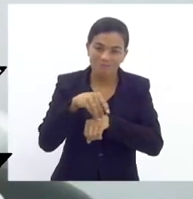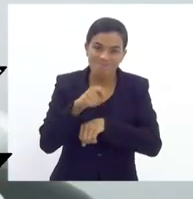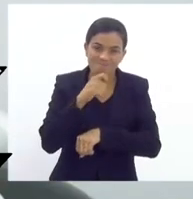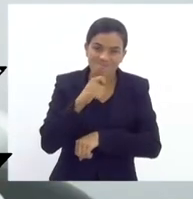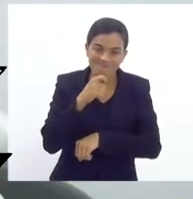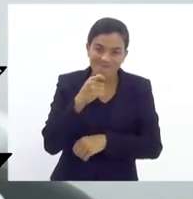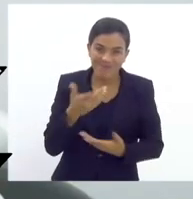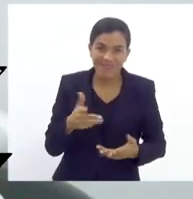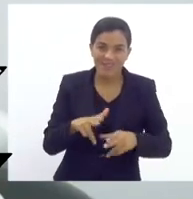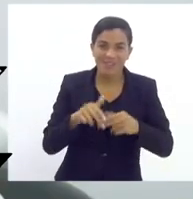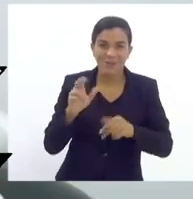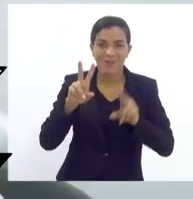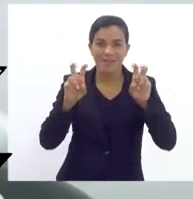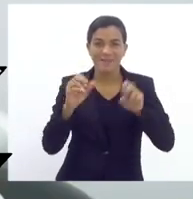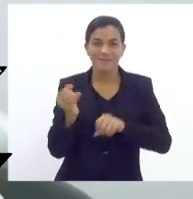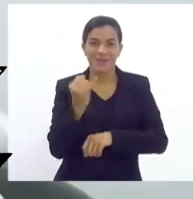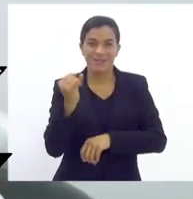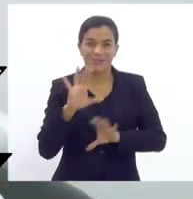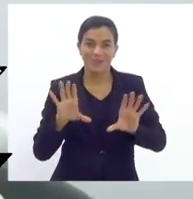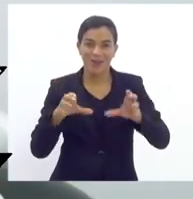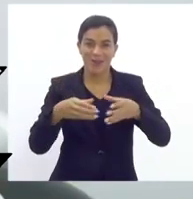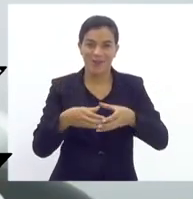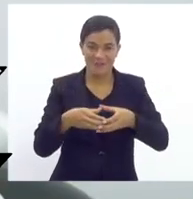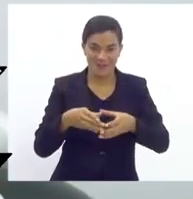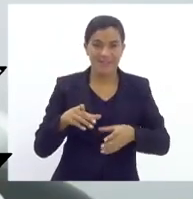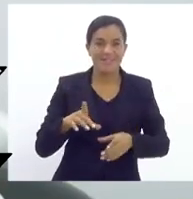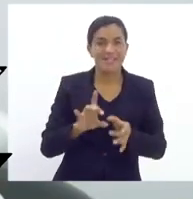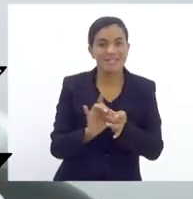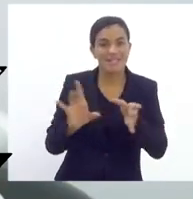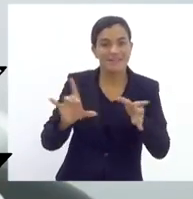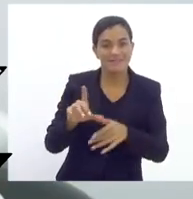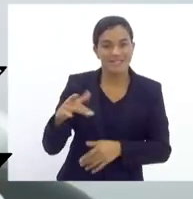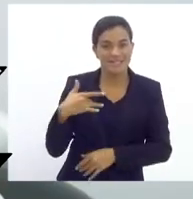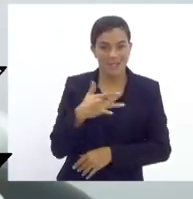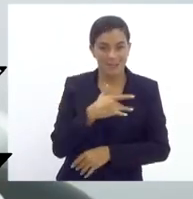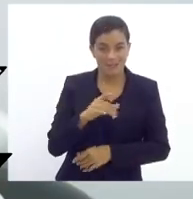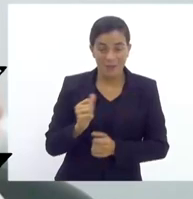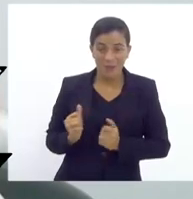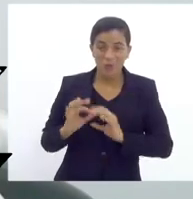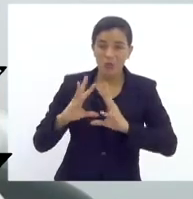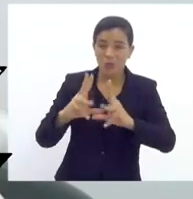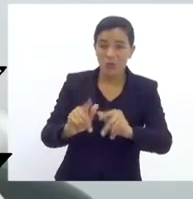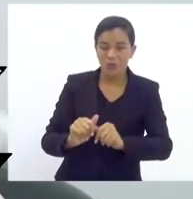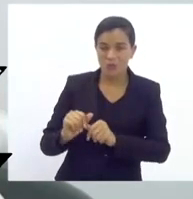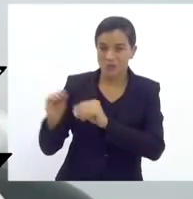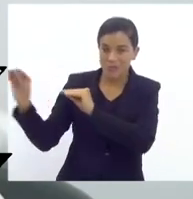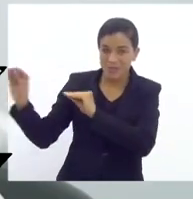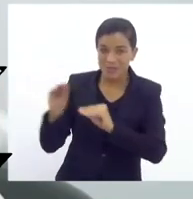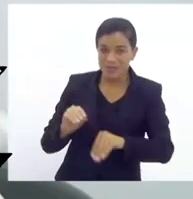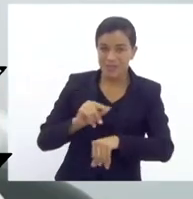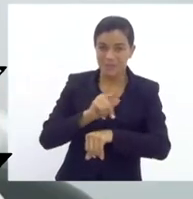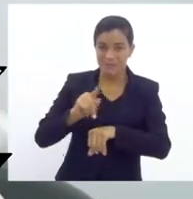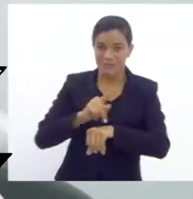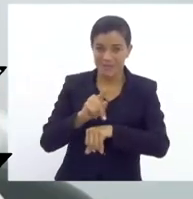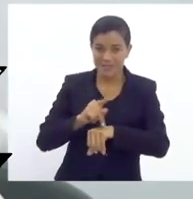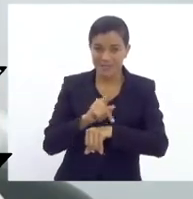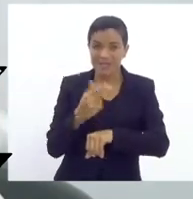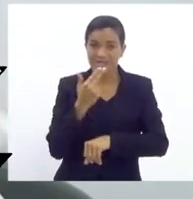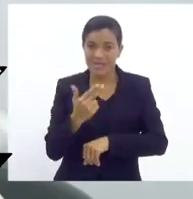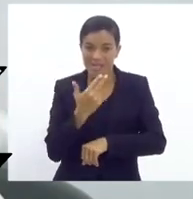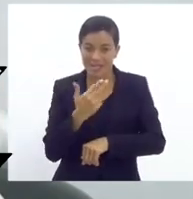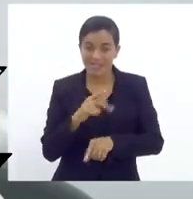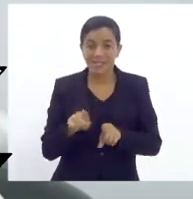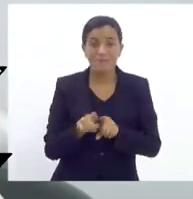da importância dessa Conferência Nacional livre de saúde para o Imigrante e do direito do Imigrante